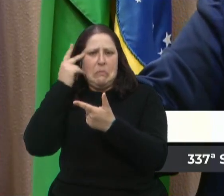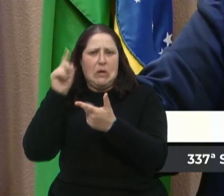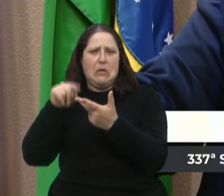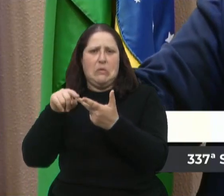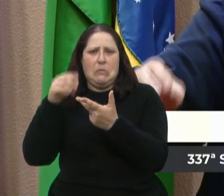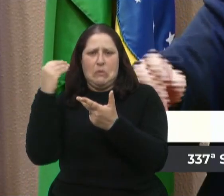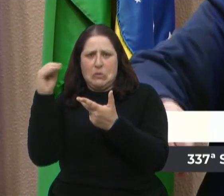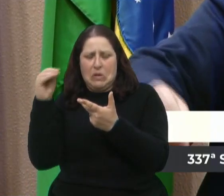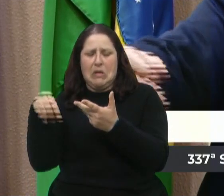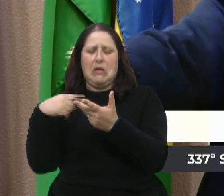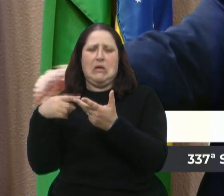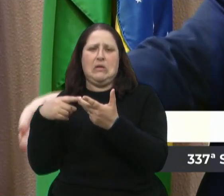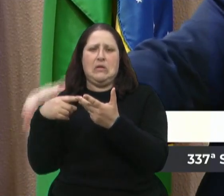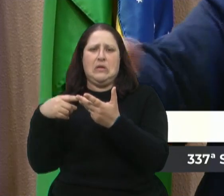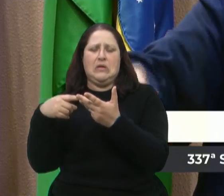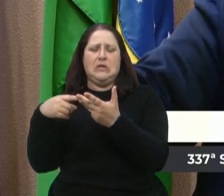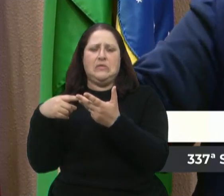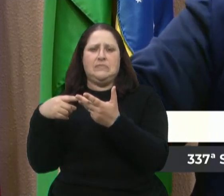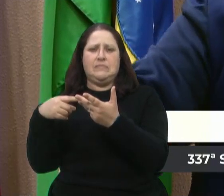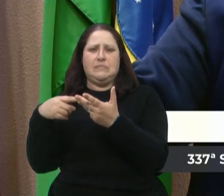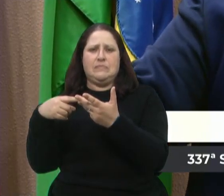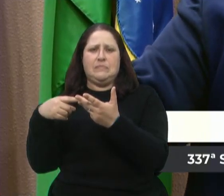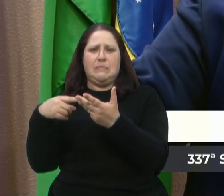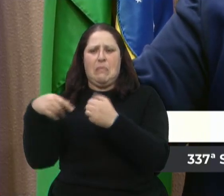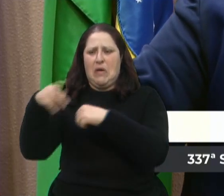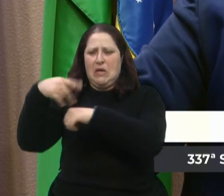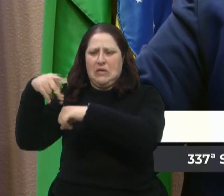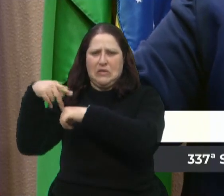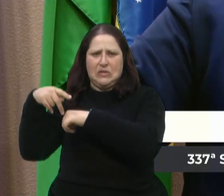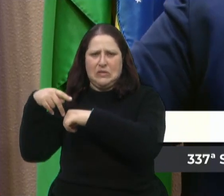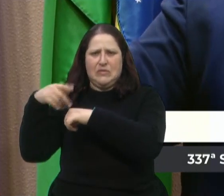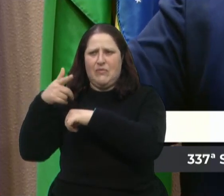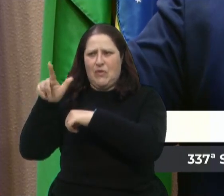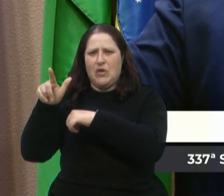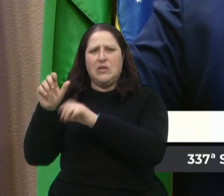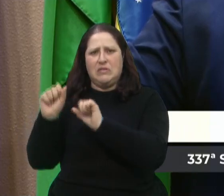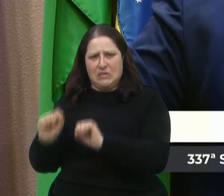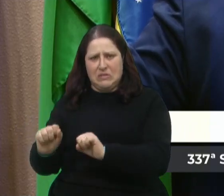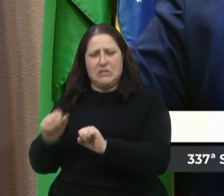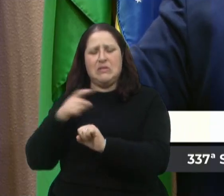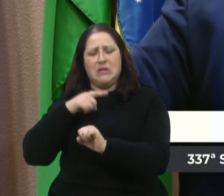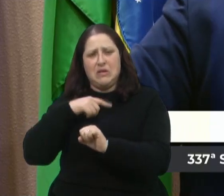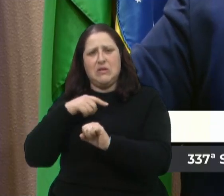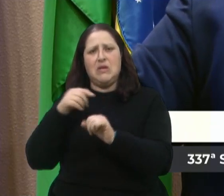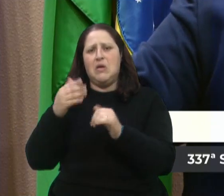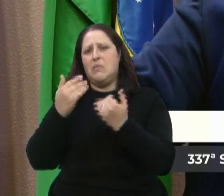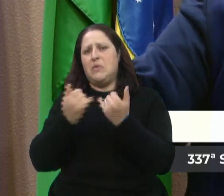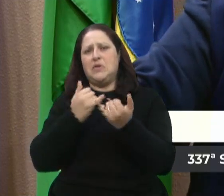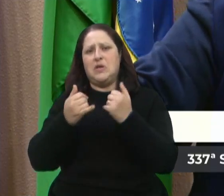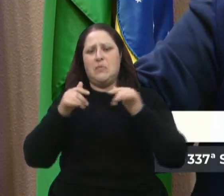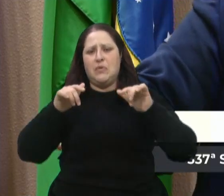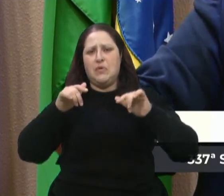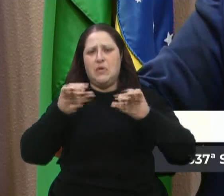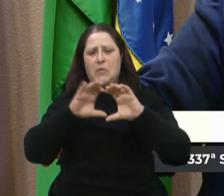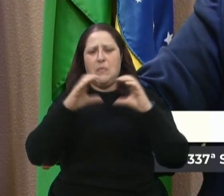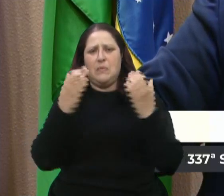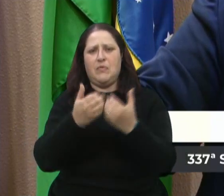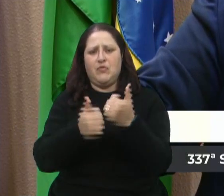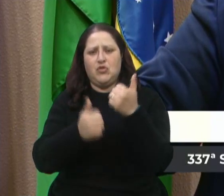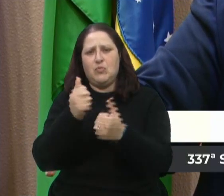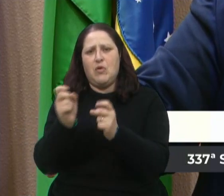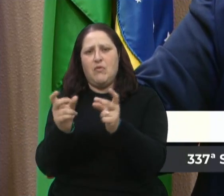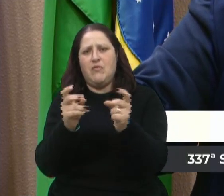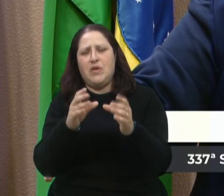estádio, um fast food na frente de um clube, uma casa de pipoca, uma casinha na frente do colégio, não há problema